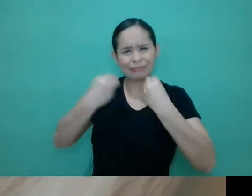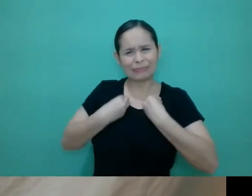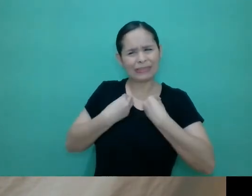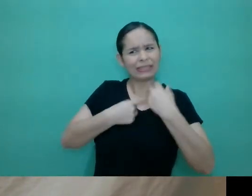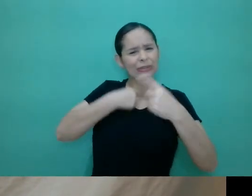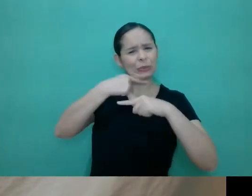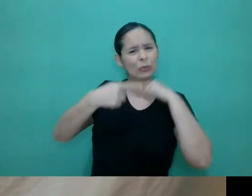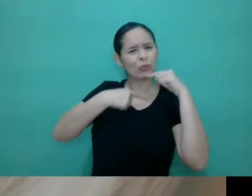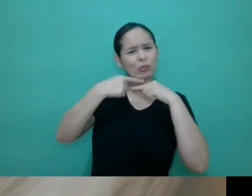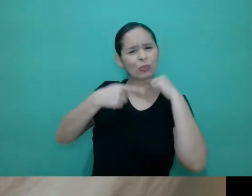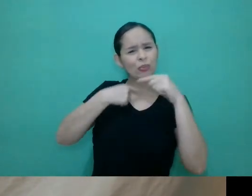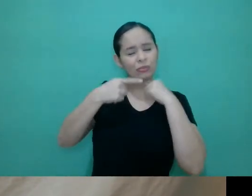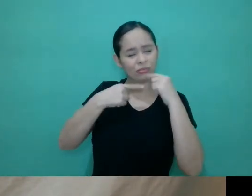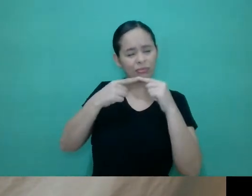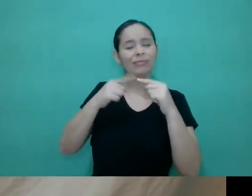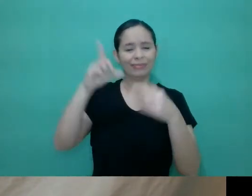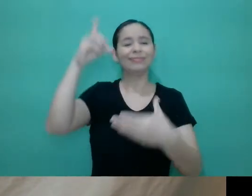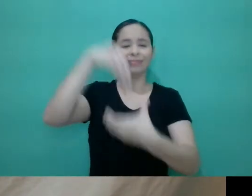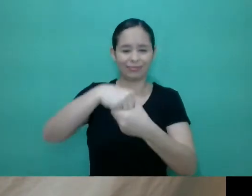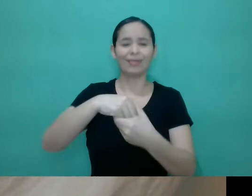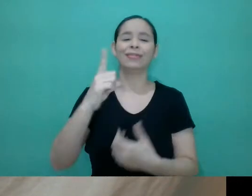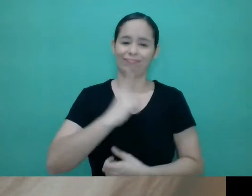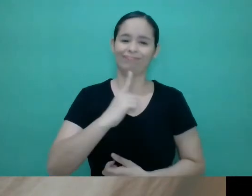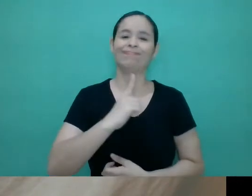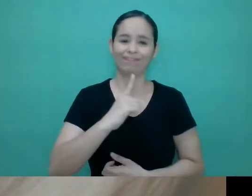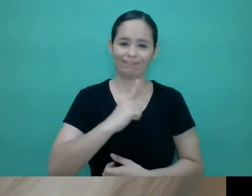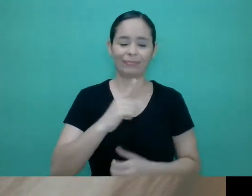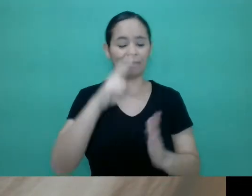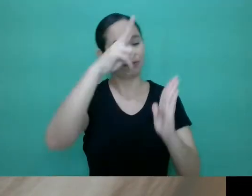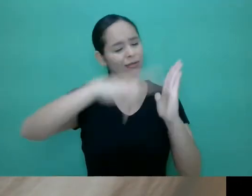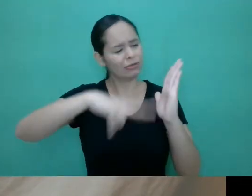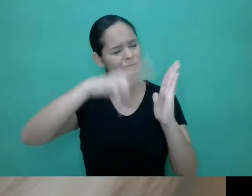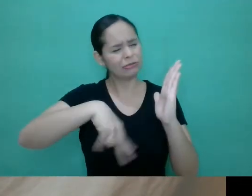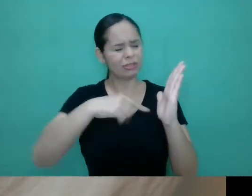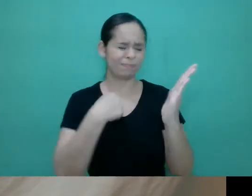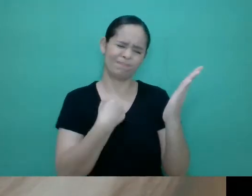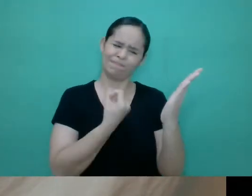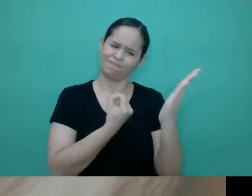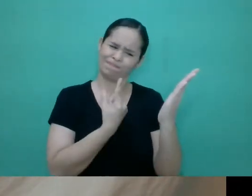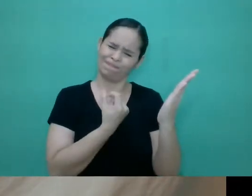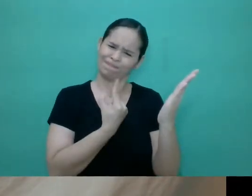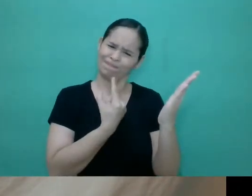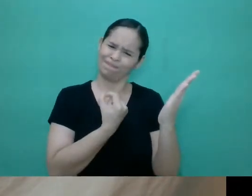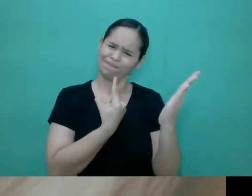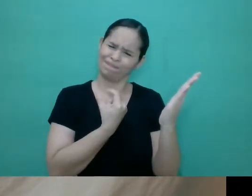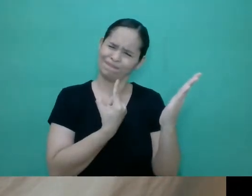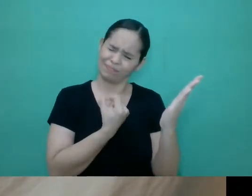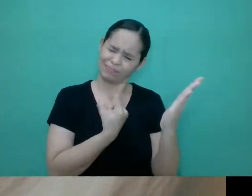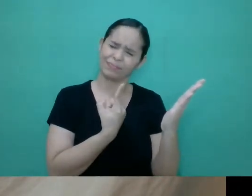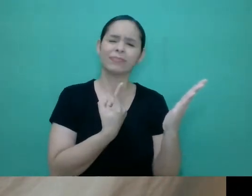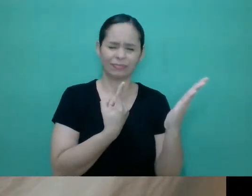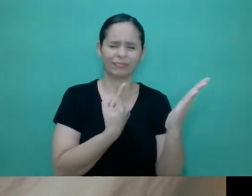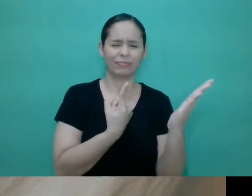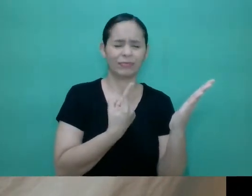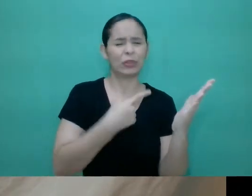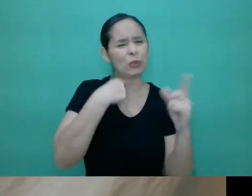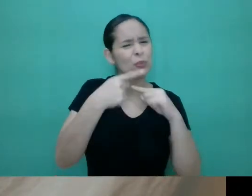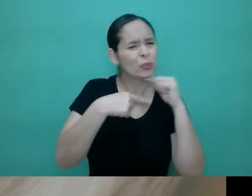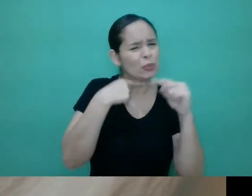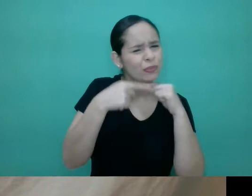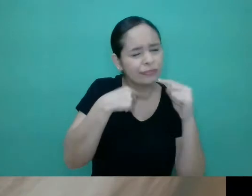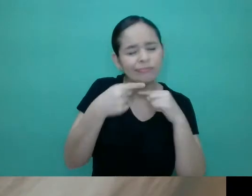geral ou universal acontece muito quando a gente está lendo um texto e quando a gente expõe esse texto ensaístico